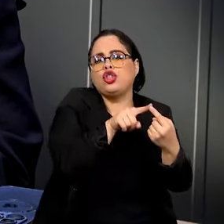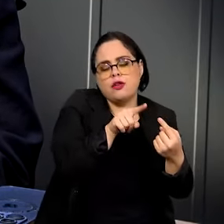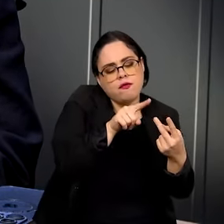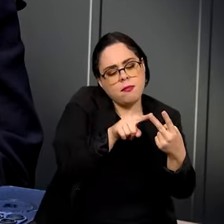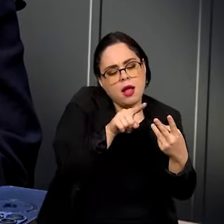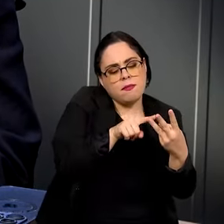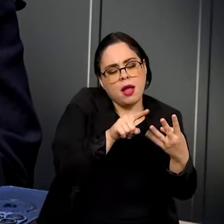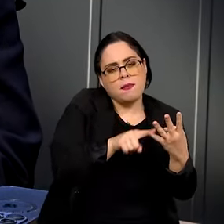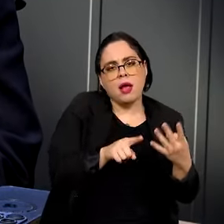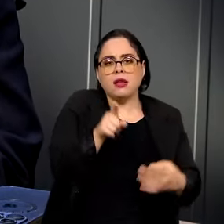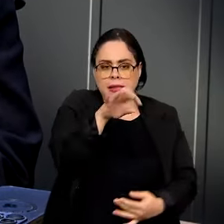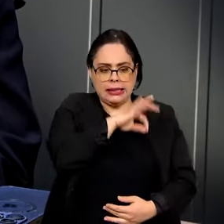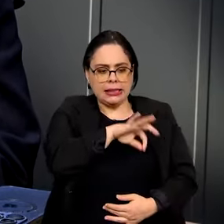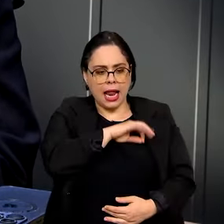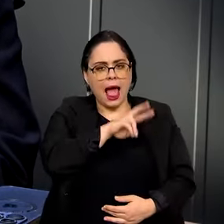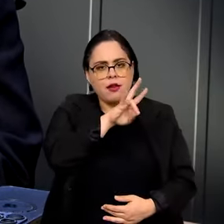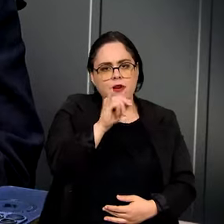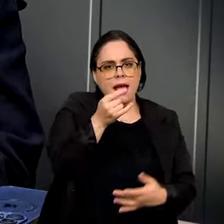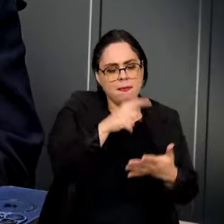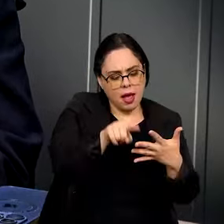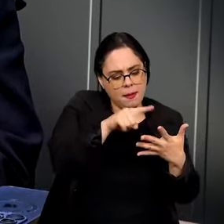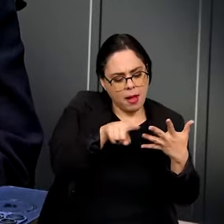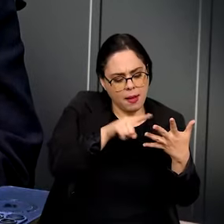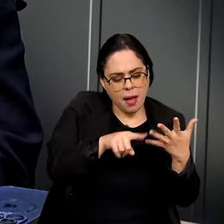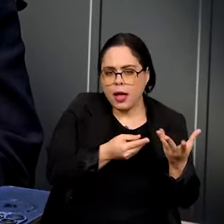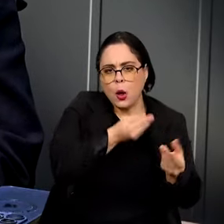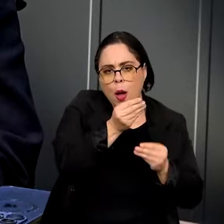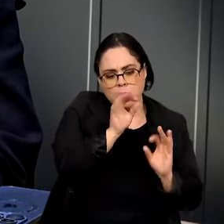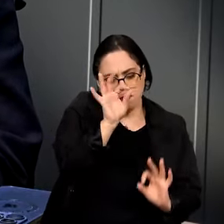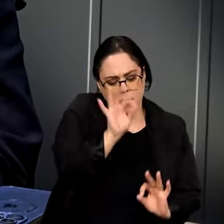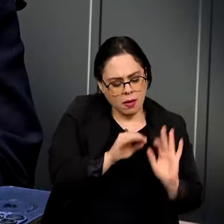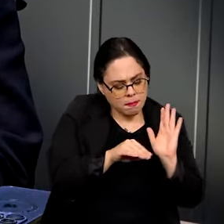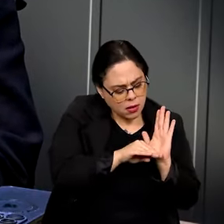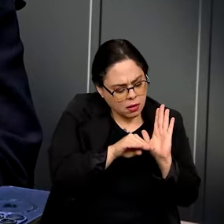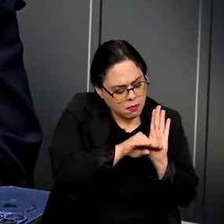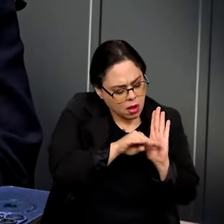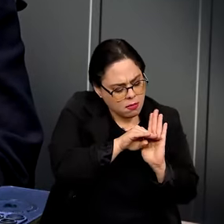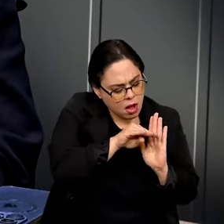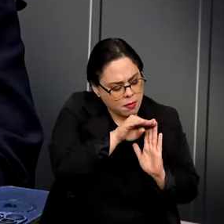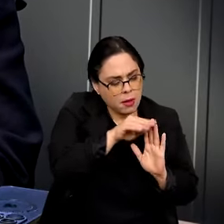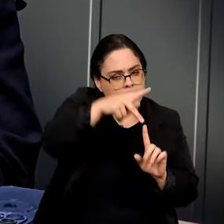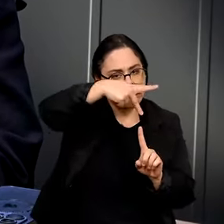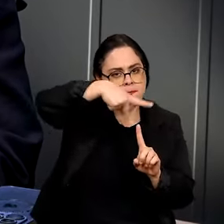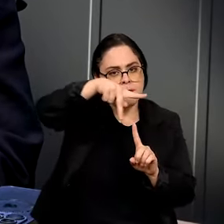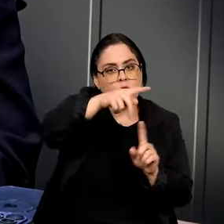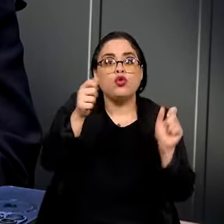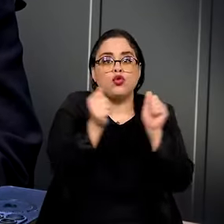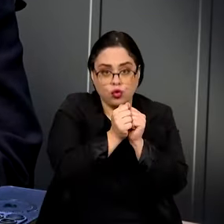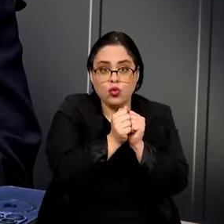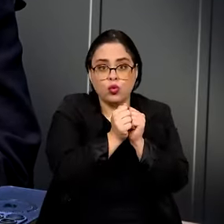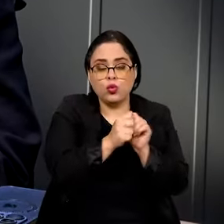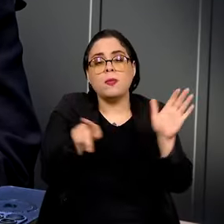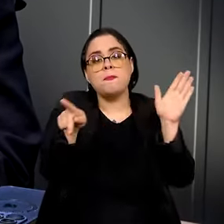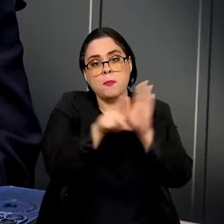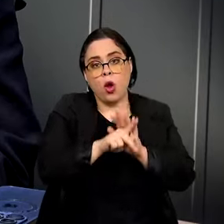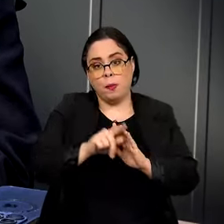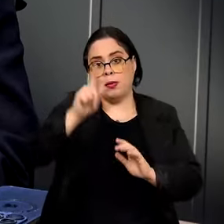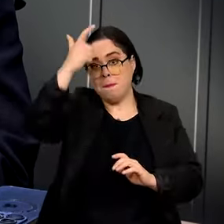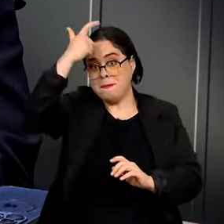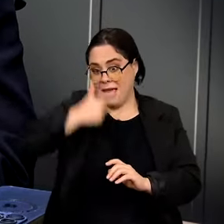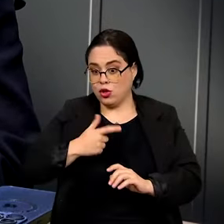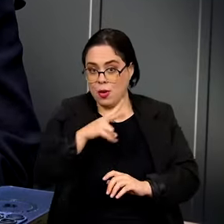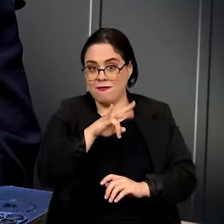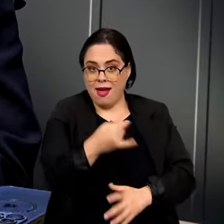eh Quais as receitas que ele vai obter quer dizer todo o plano é feito com o próprio